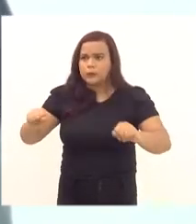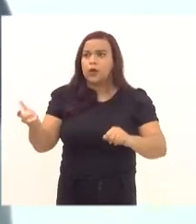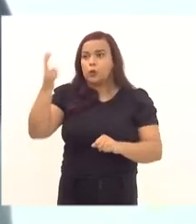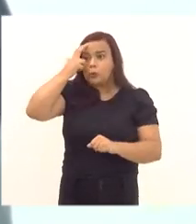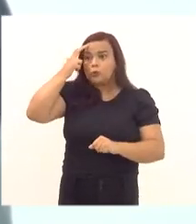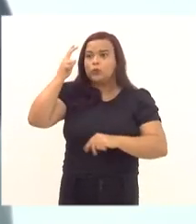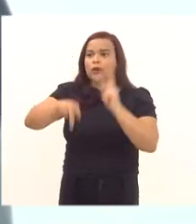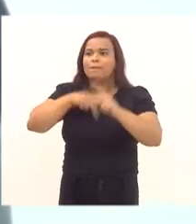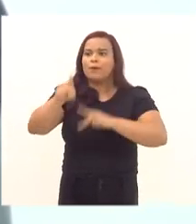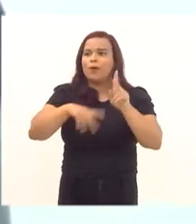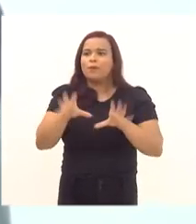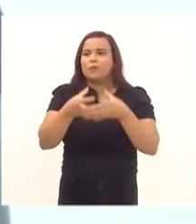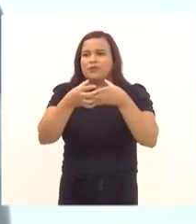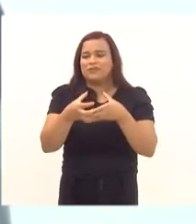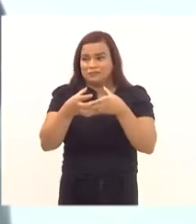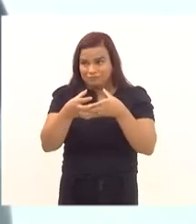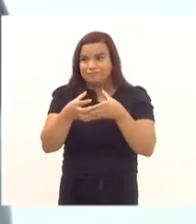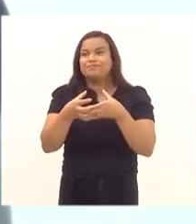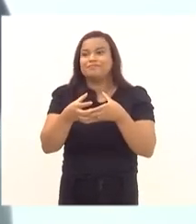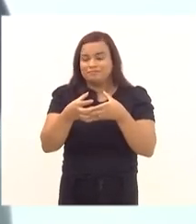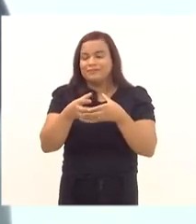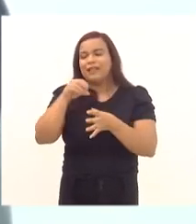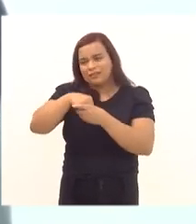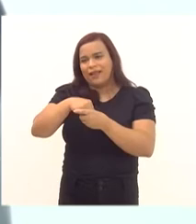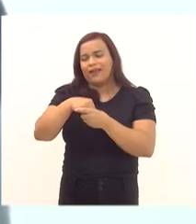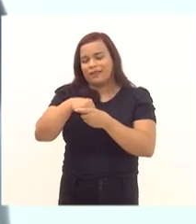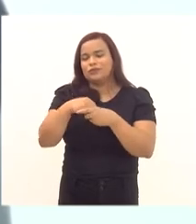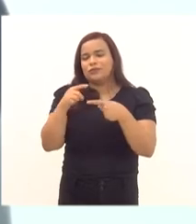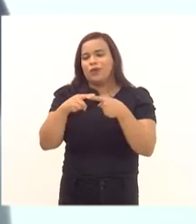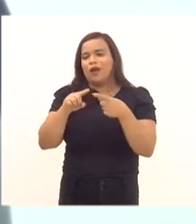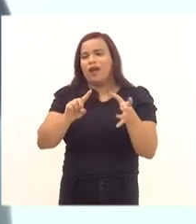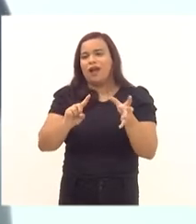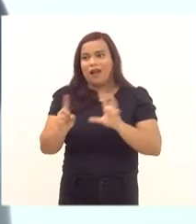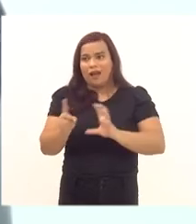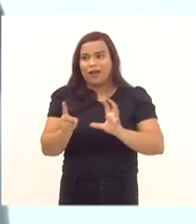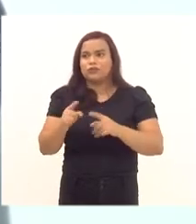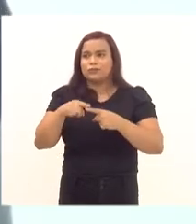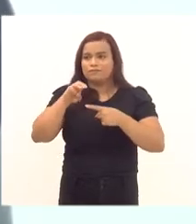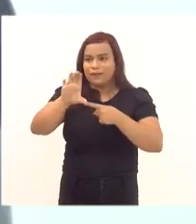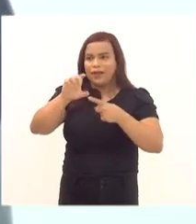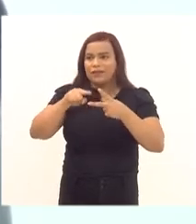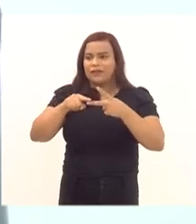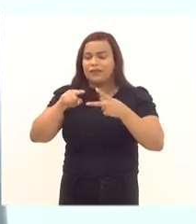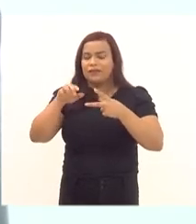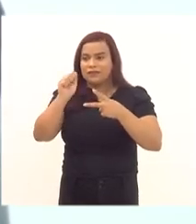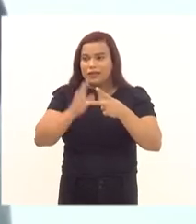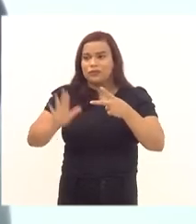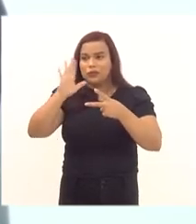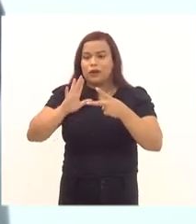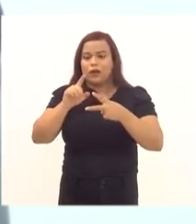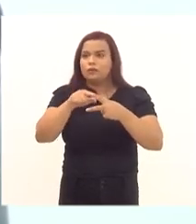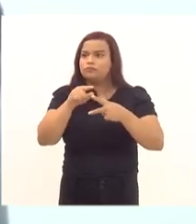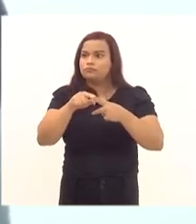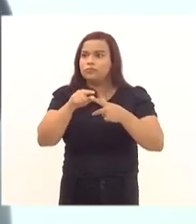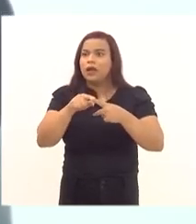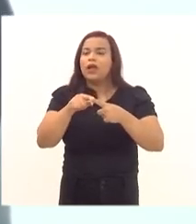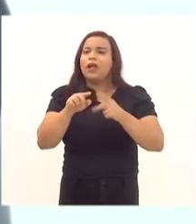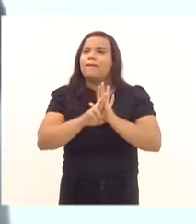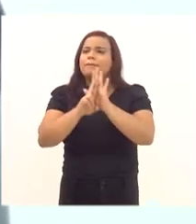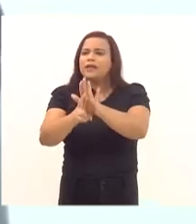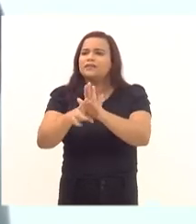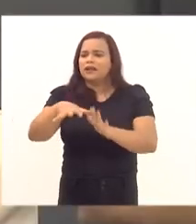Rádio Nacional Rubem confete representa a rádio MEC FM representa um lixo um lixo muito